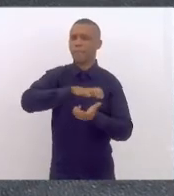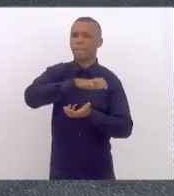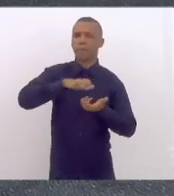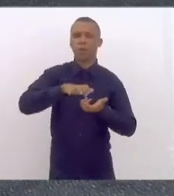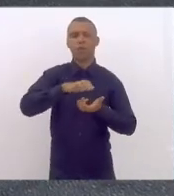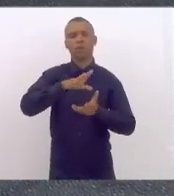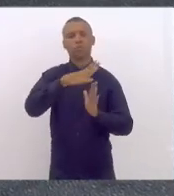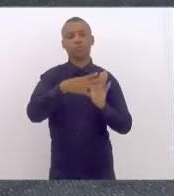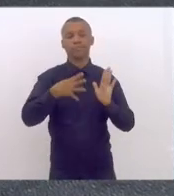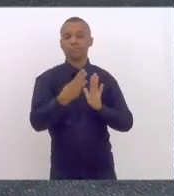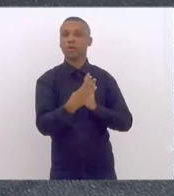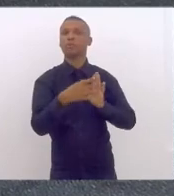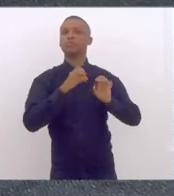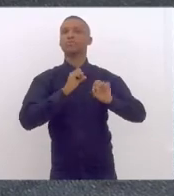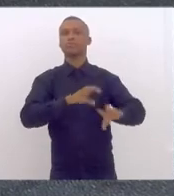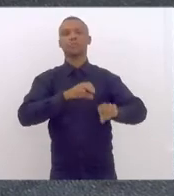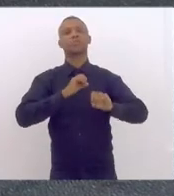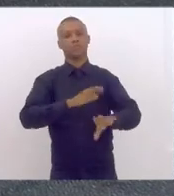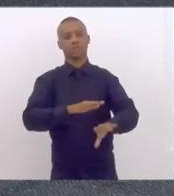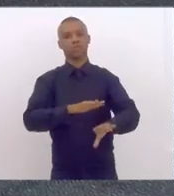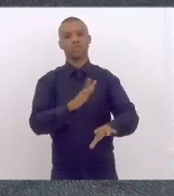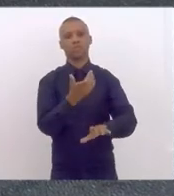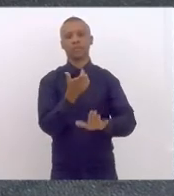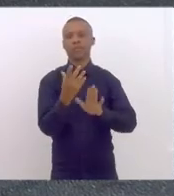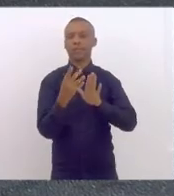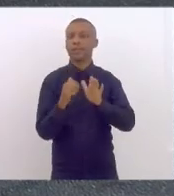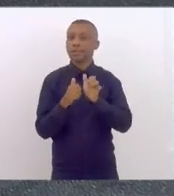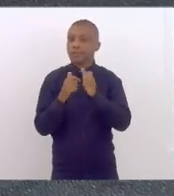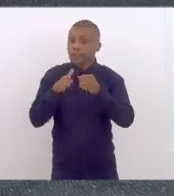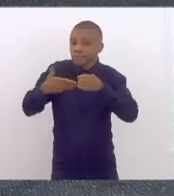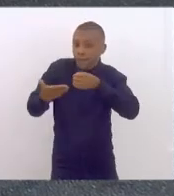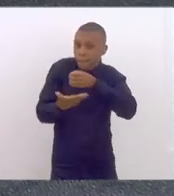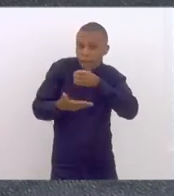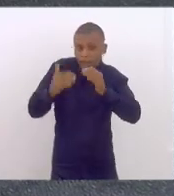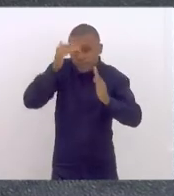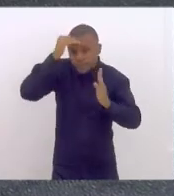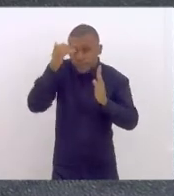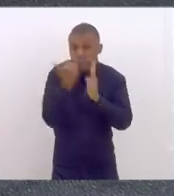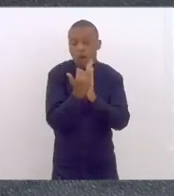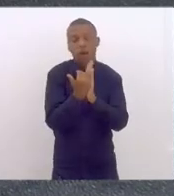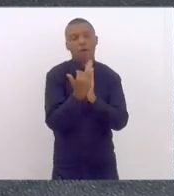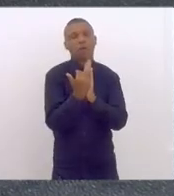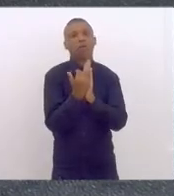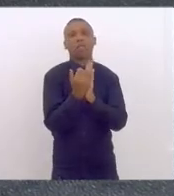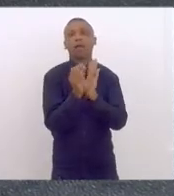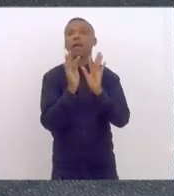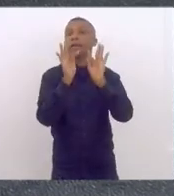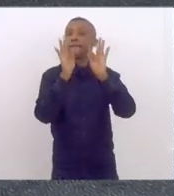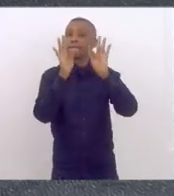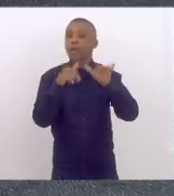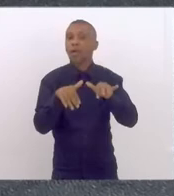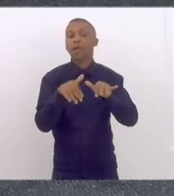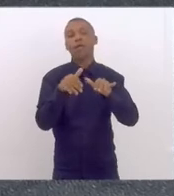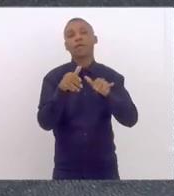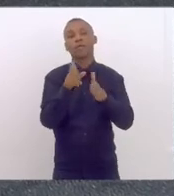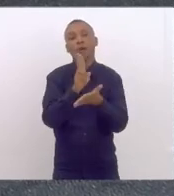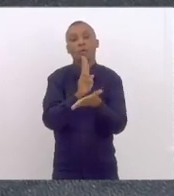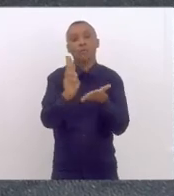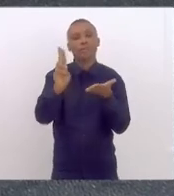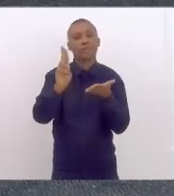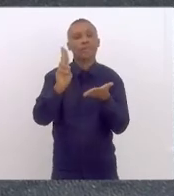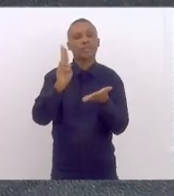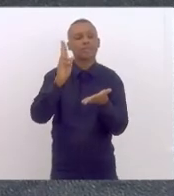ensino que se esboçava e que terminou a universidade refletindo